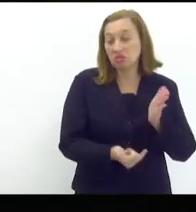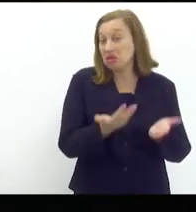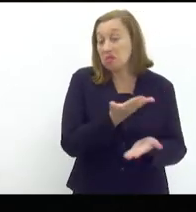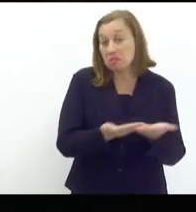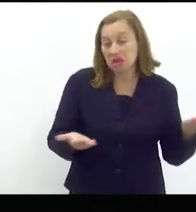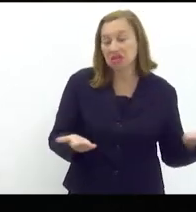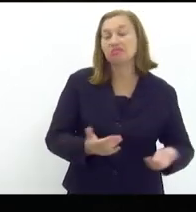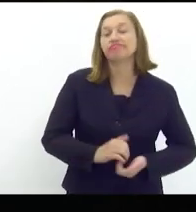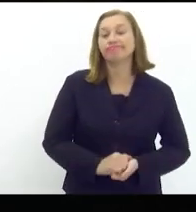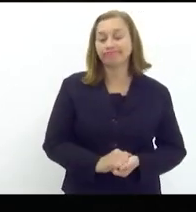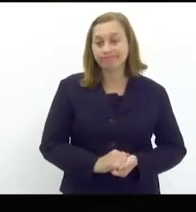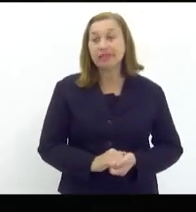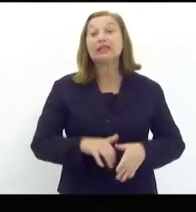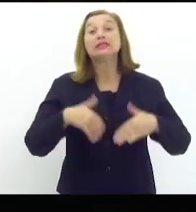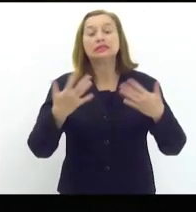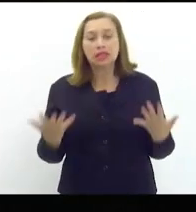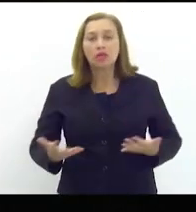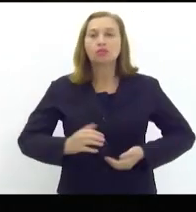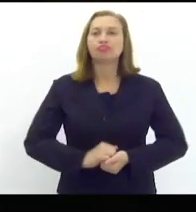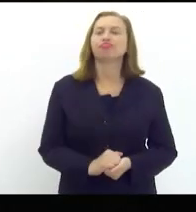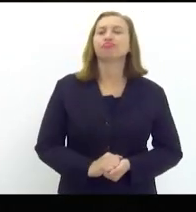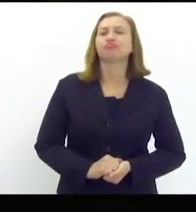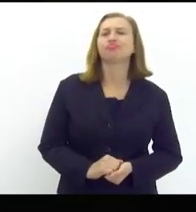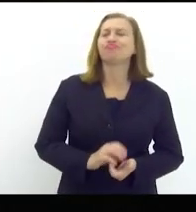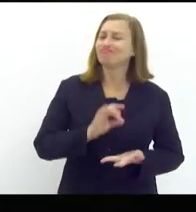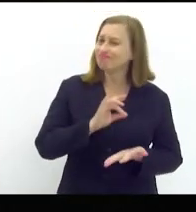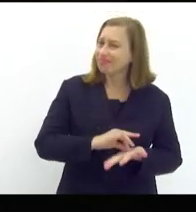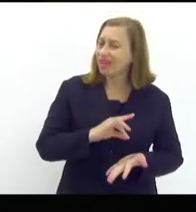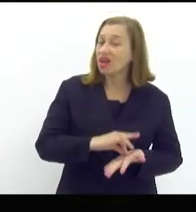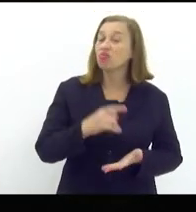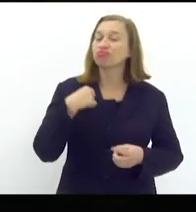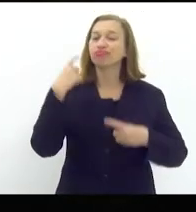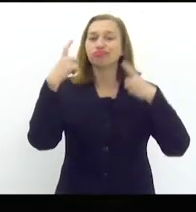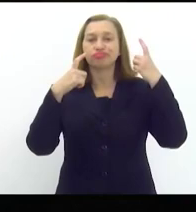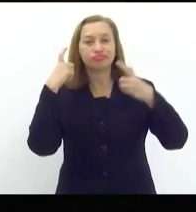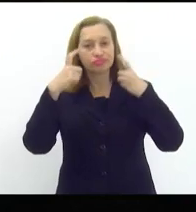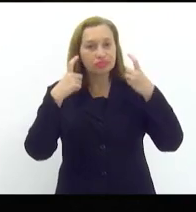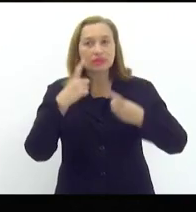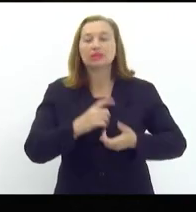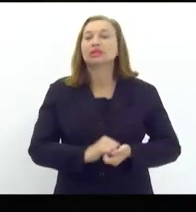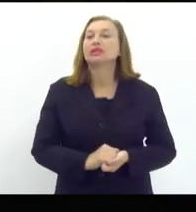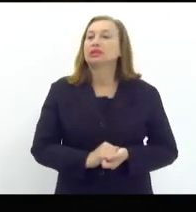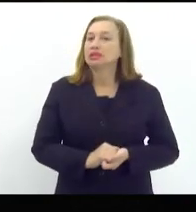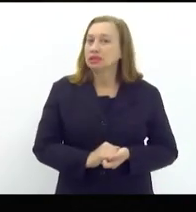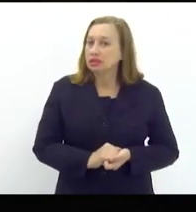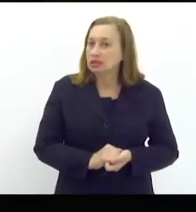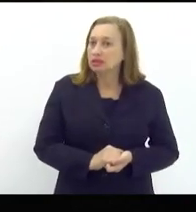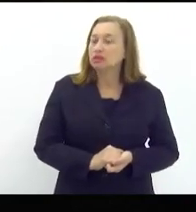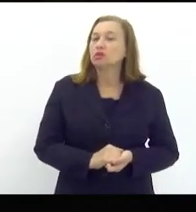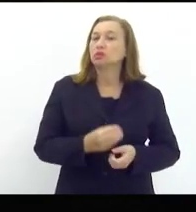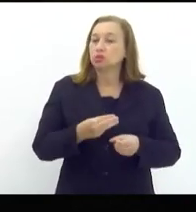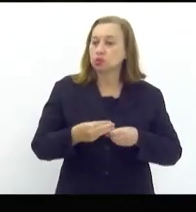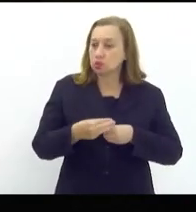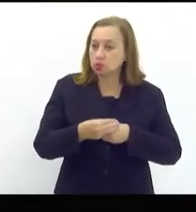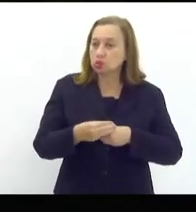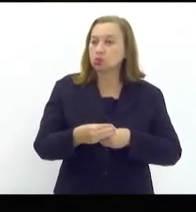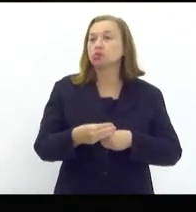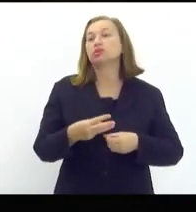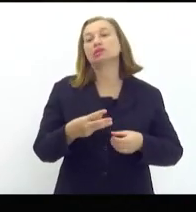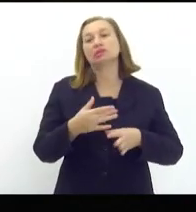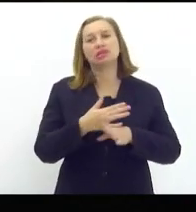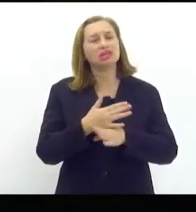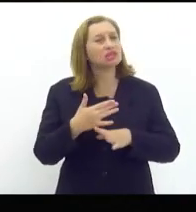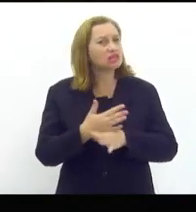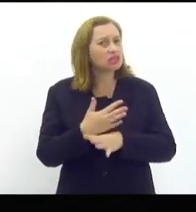receita então eu realmente tenho muita preocupação com o Anjo municipalidades nas